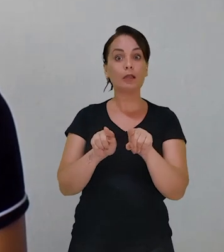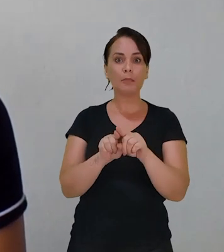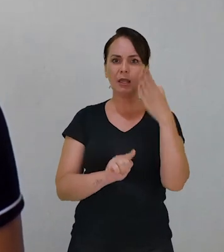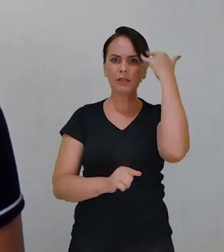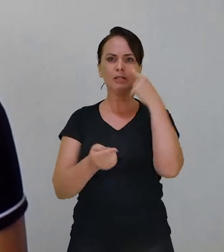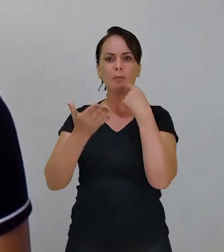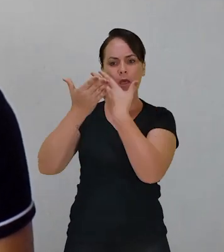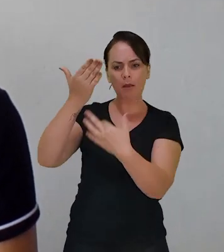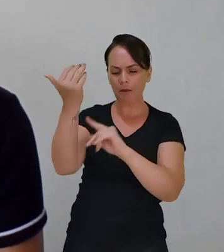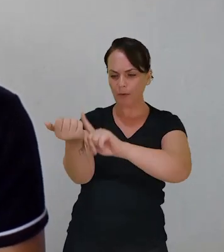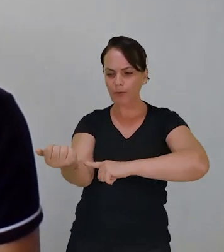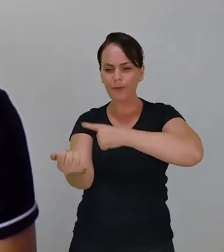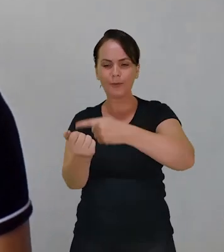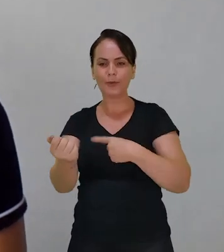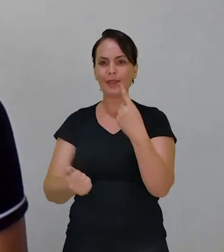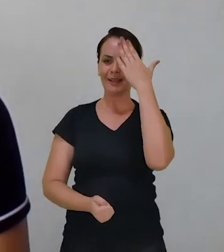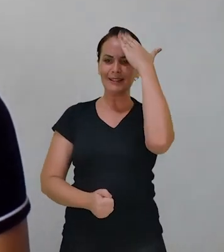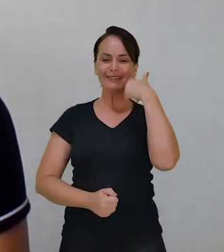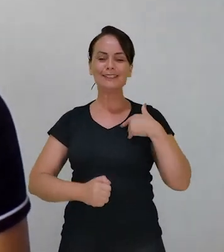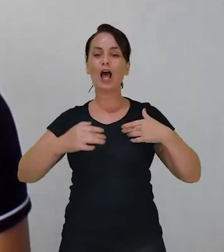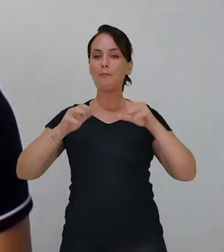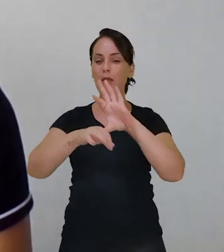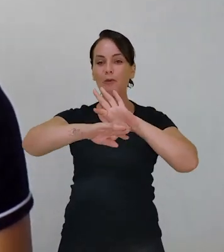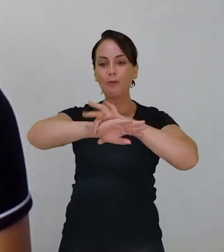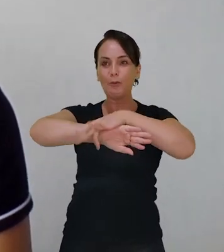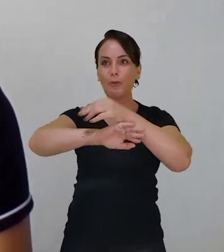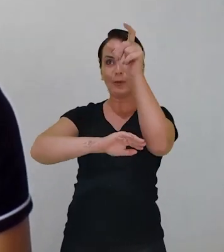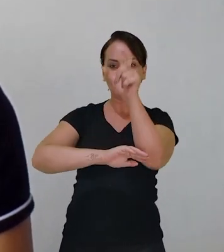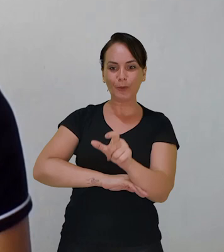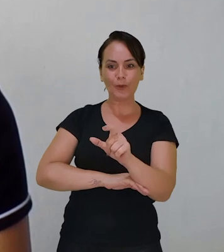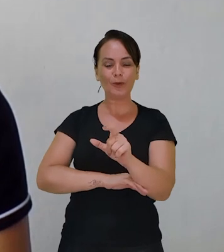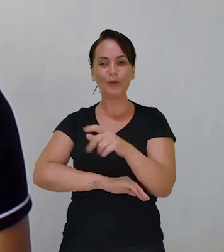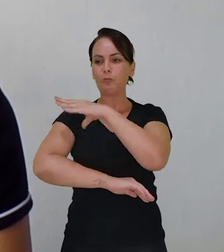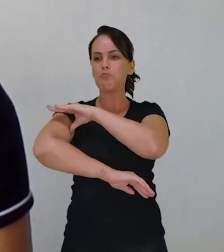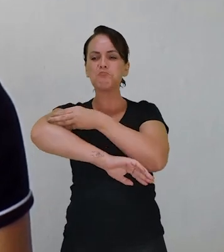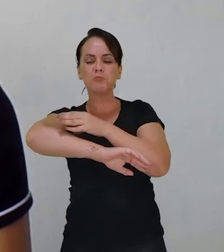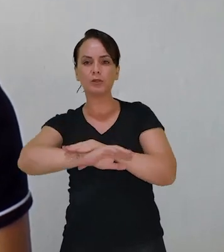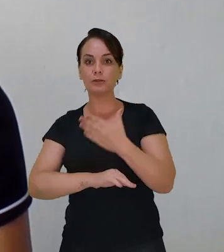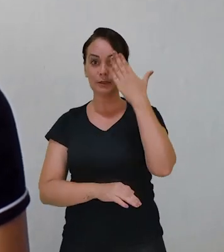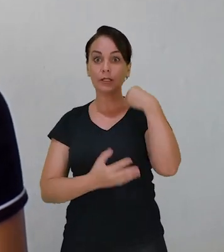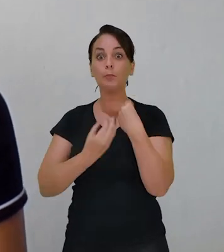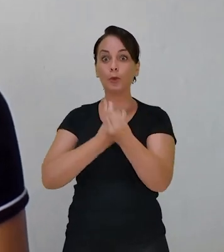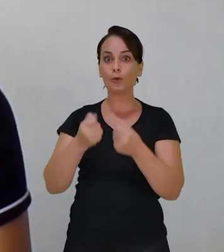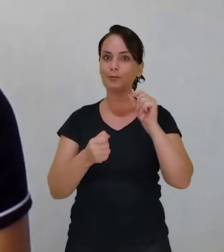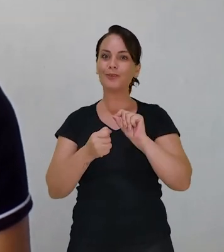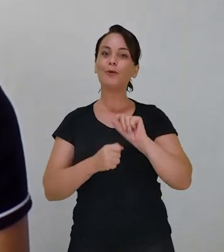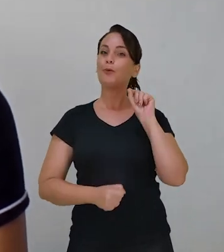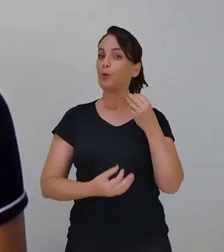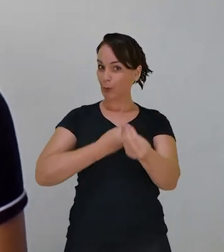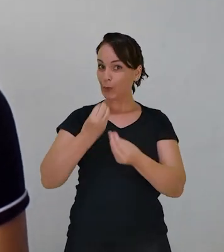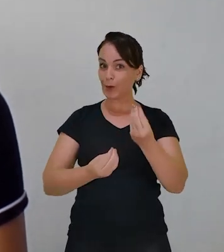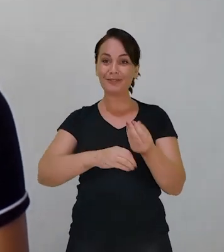circulação, sabem sobre o esqueleto, sobre os músculos. Sabe como fizemos? Fizemos